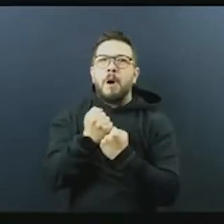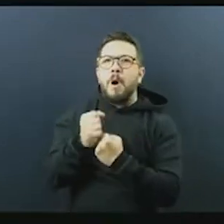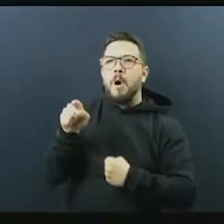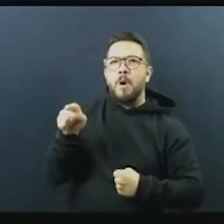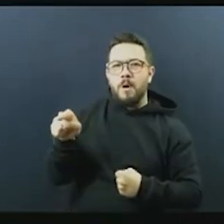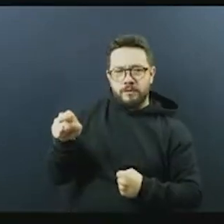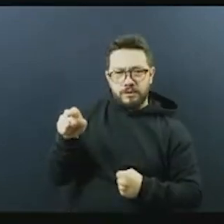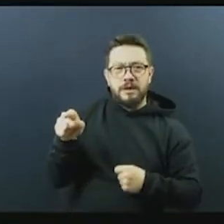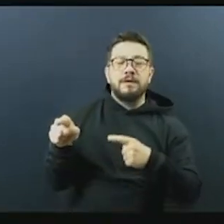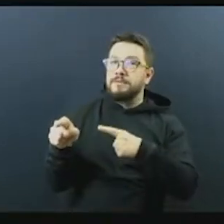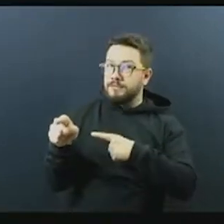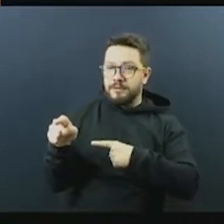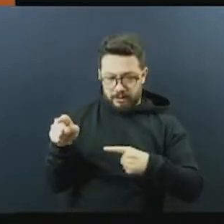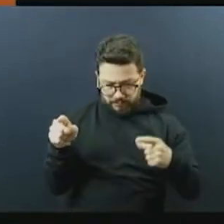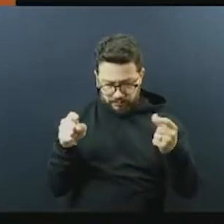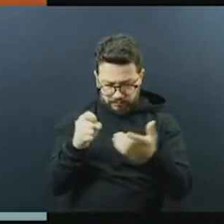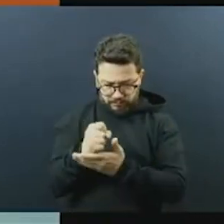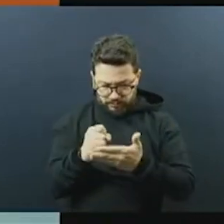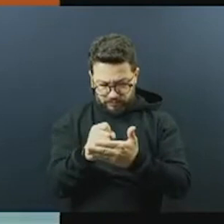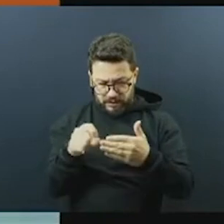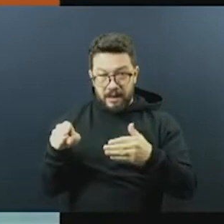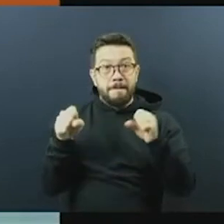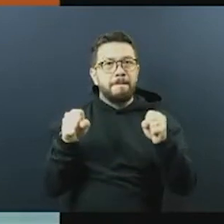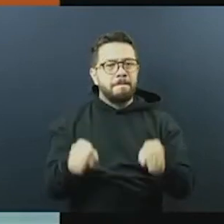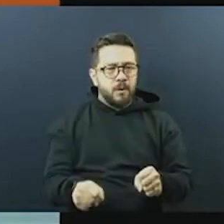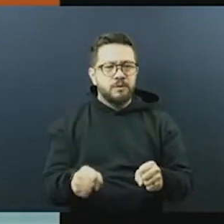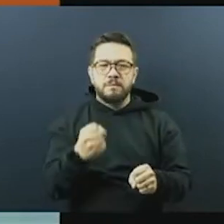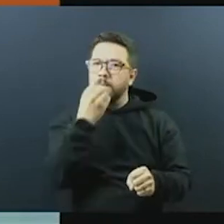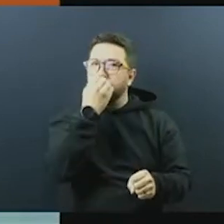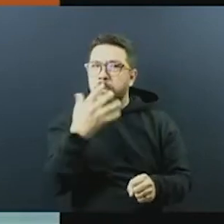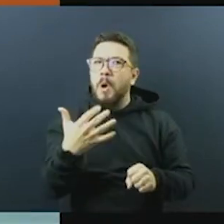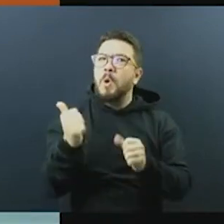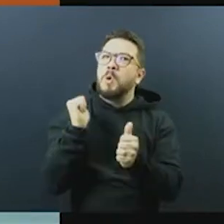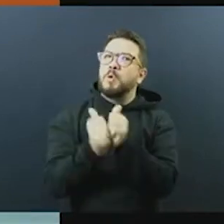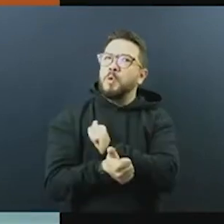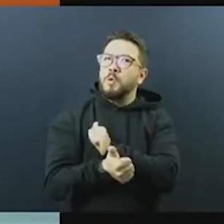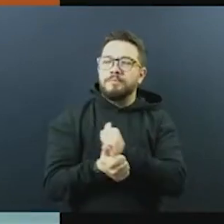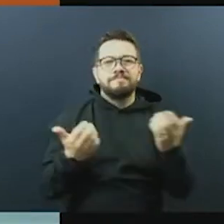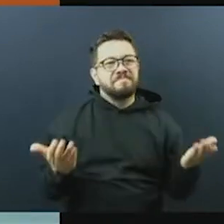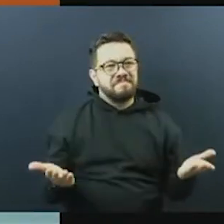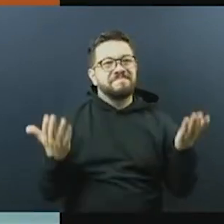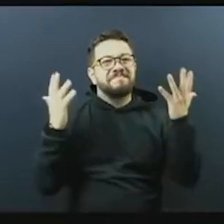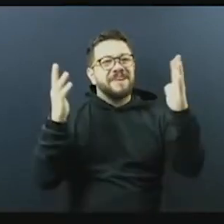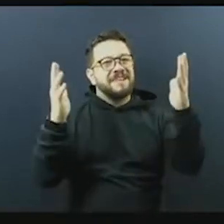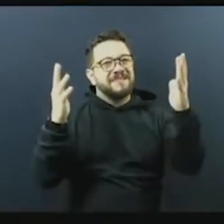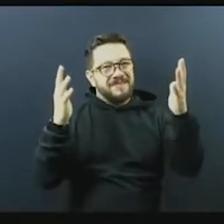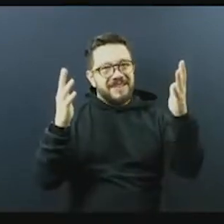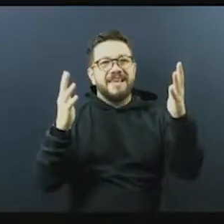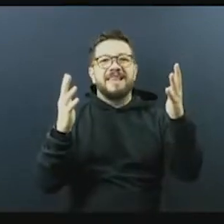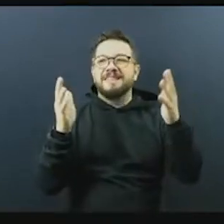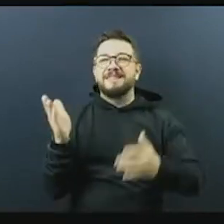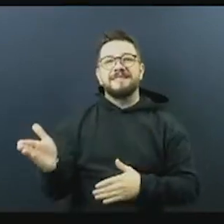muito, inclusive, para as próximas Olimpíadas. Então, eu gostaria de deixar o registro, parabenizar a Nicole Carneiro por essa conquista